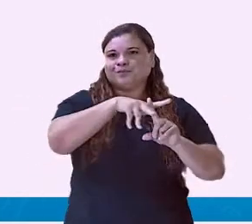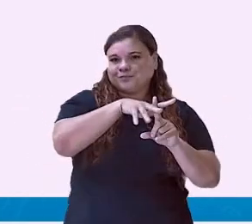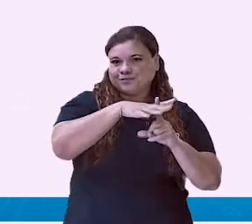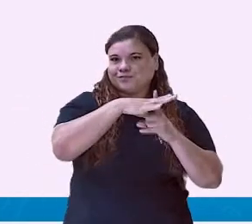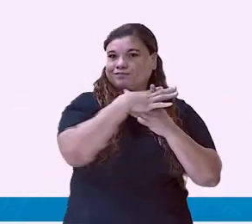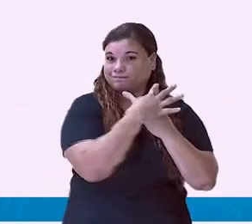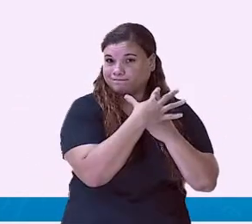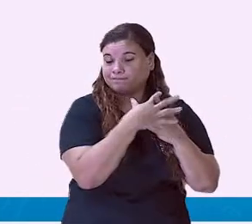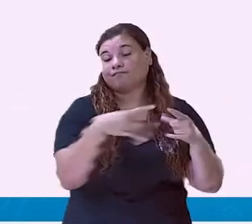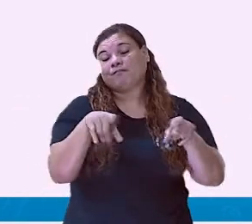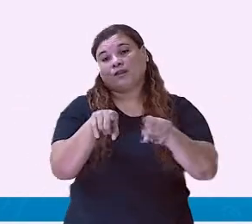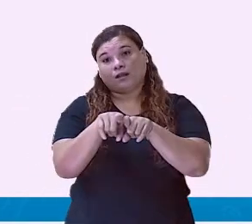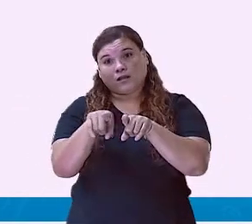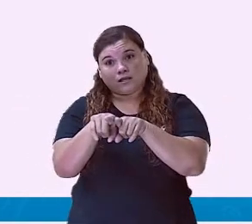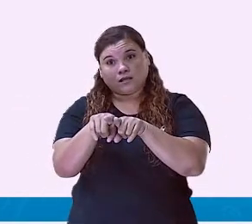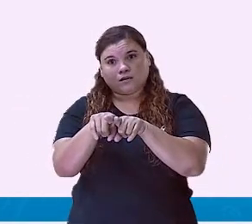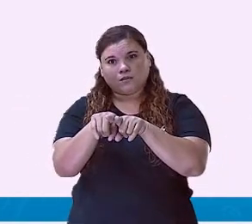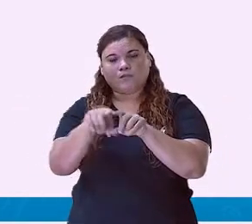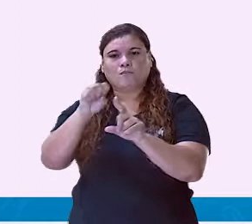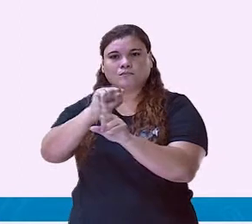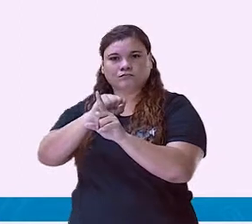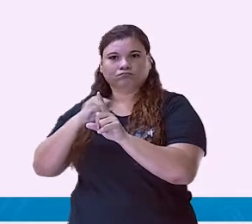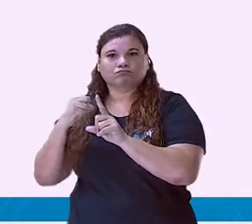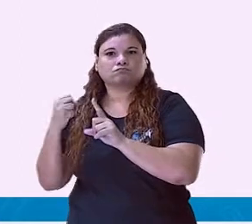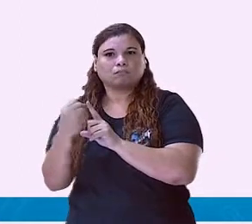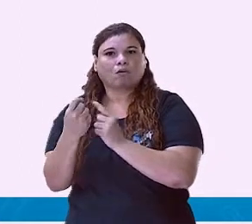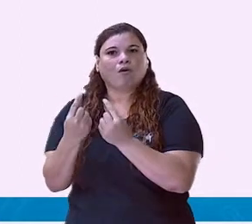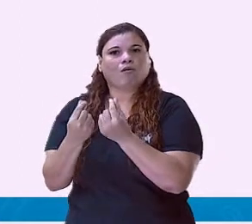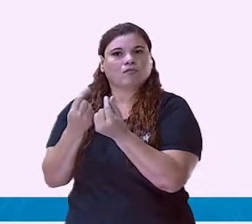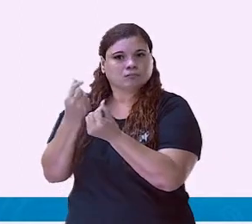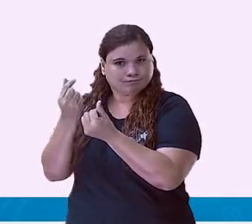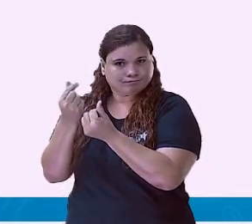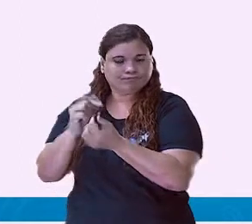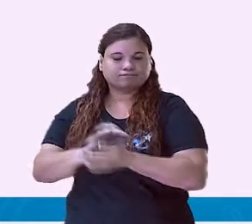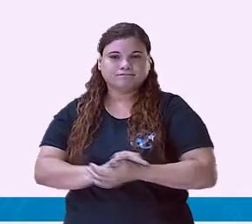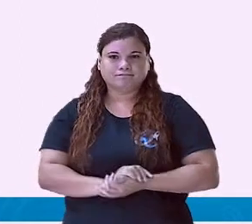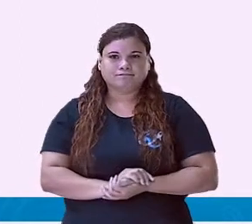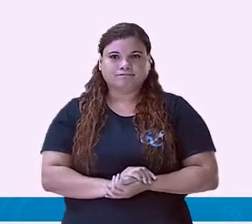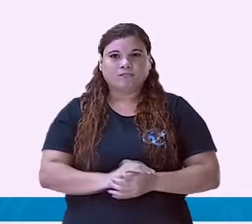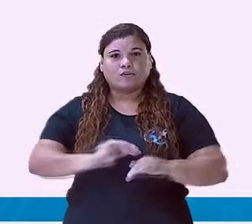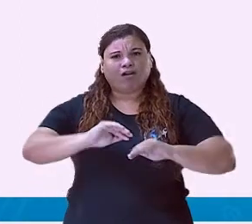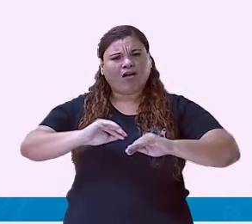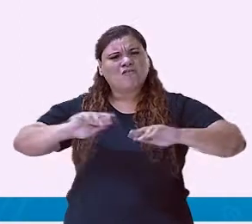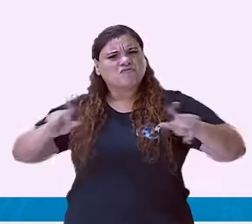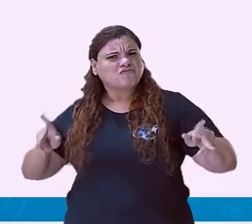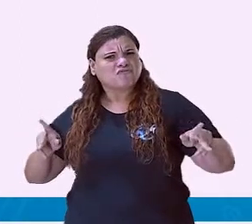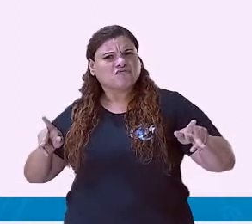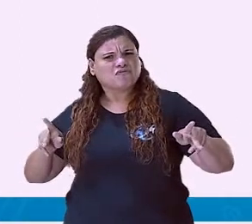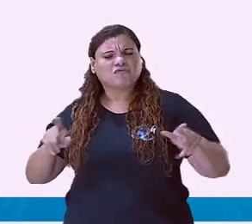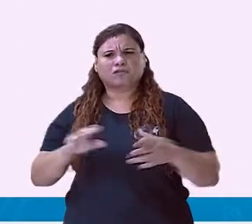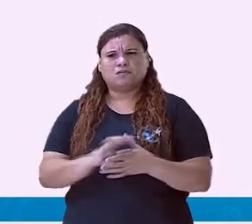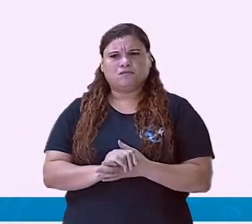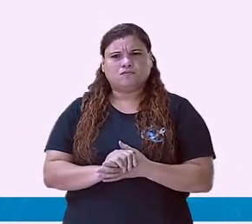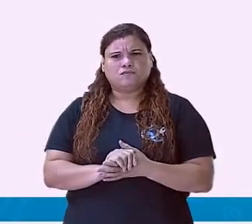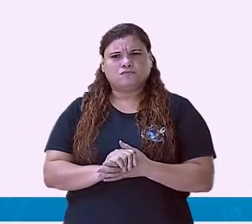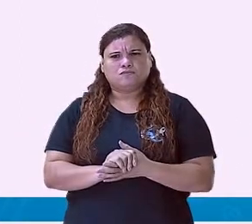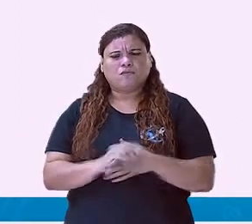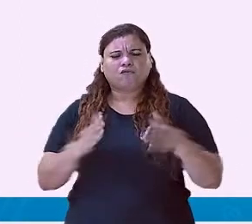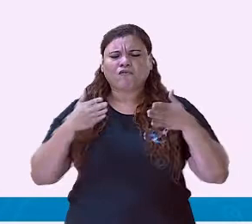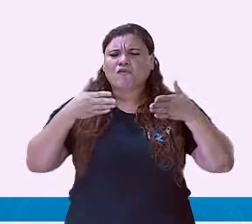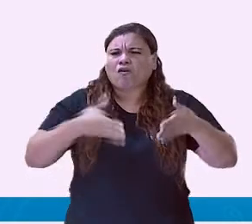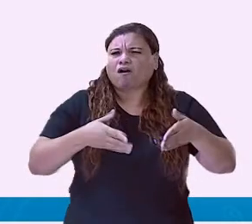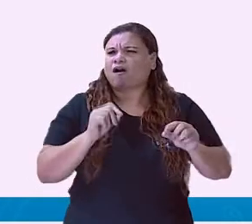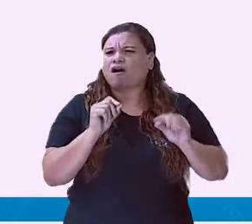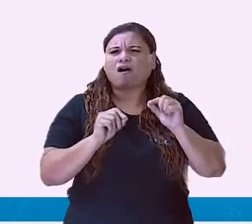2 polos, bipolarizado. A rivalidade entre os países capitalistas e socialistas baseava-se em grande